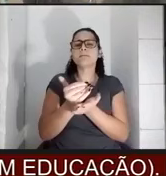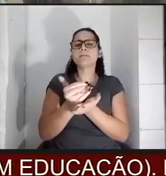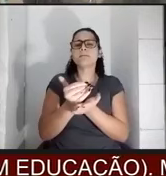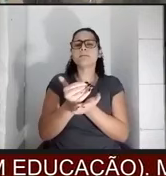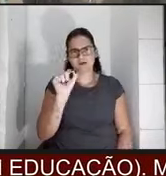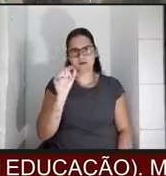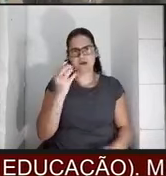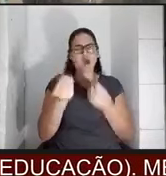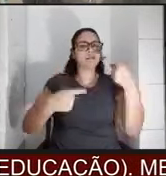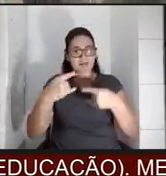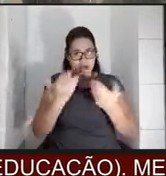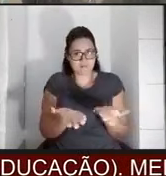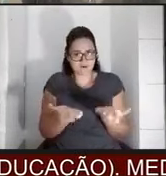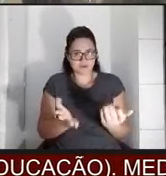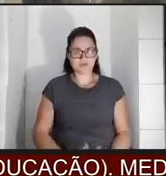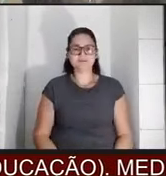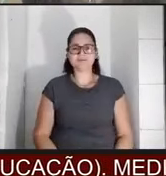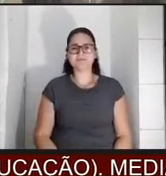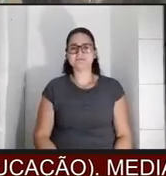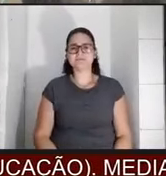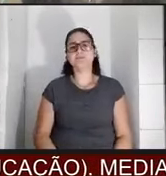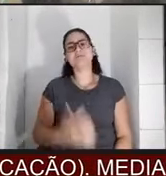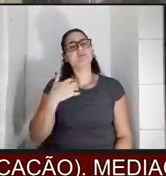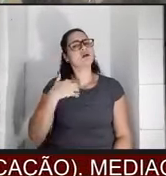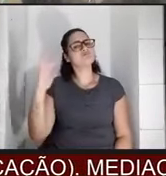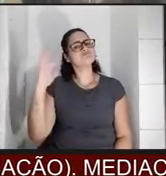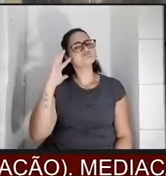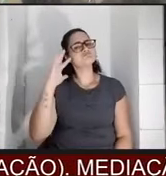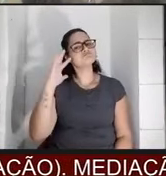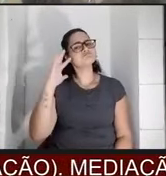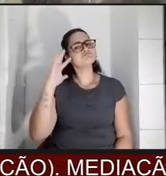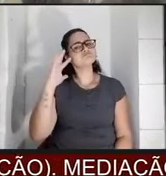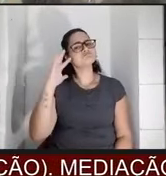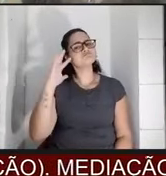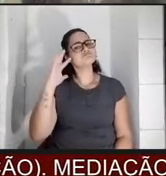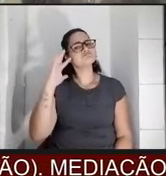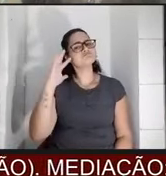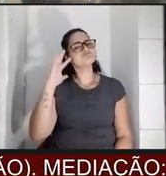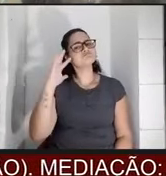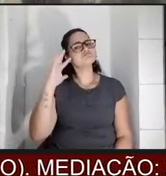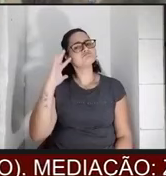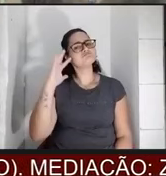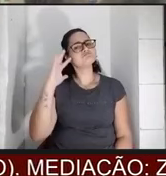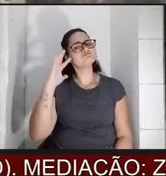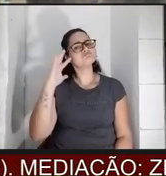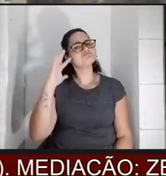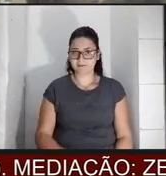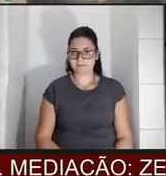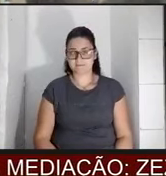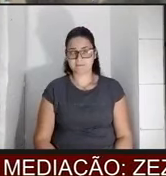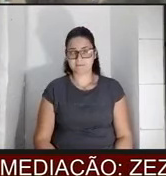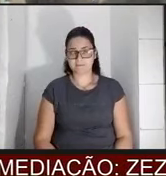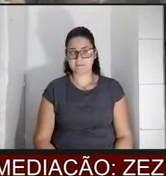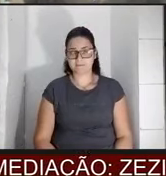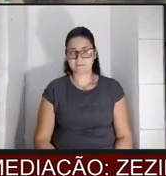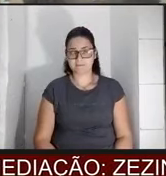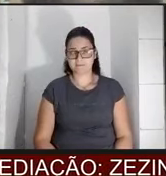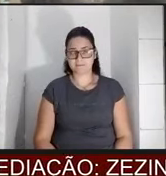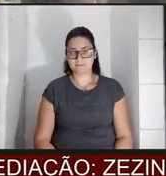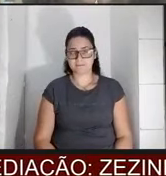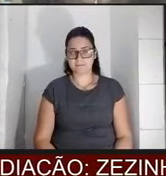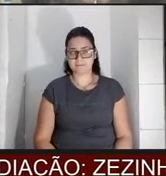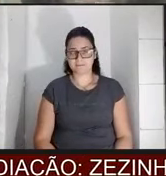aí me veio uma questão. Quando eu olho,